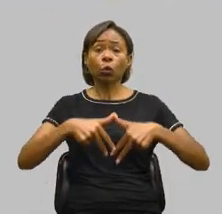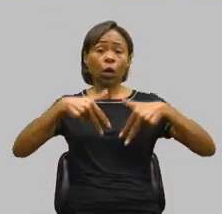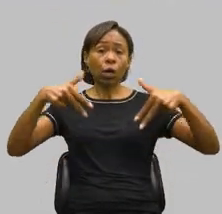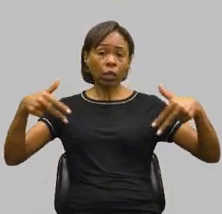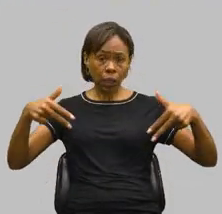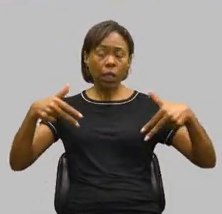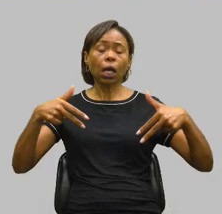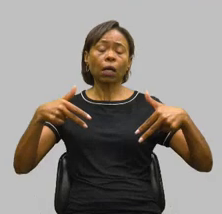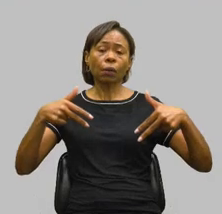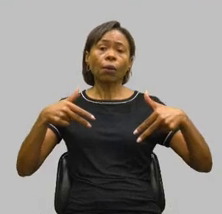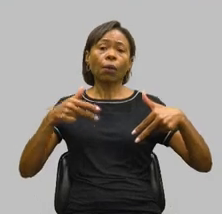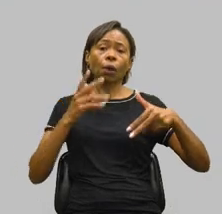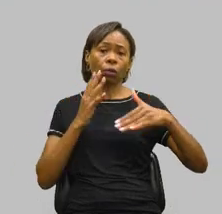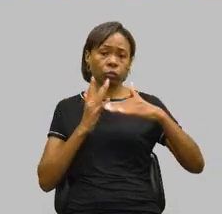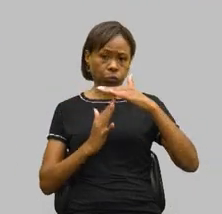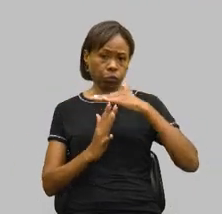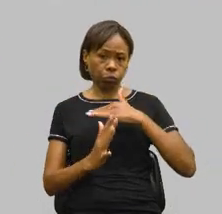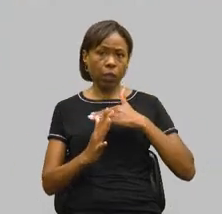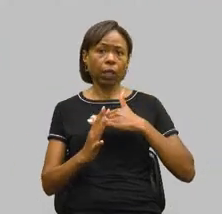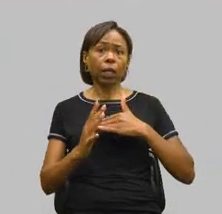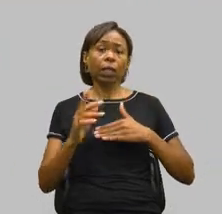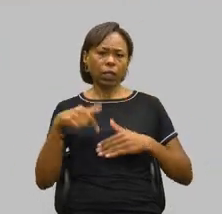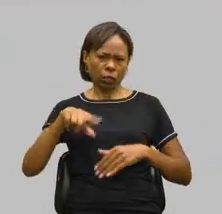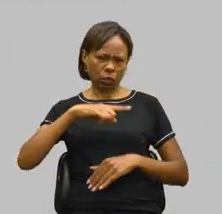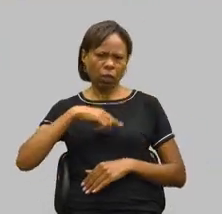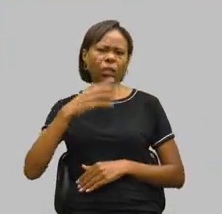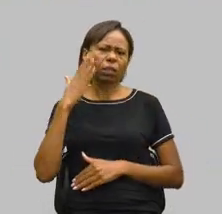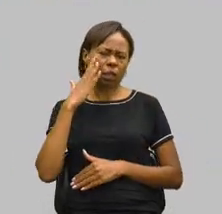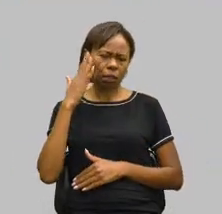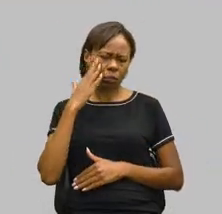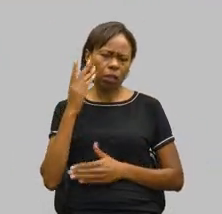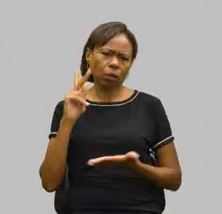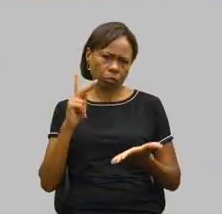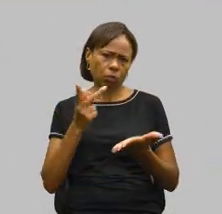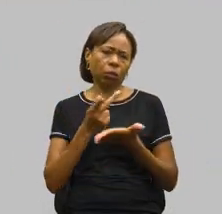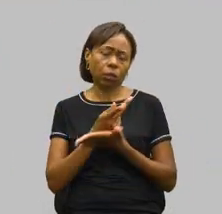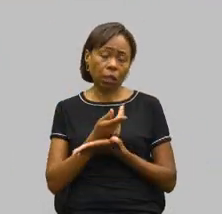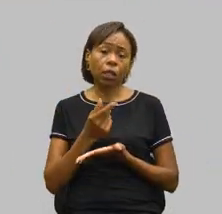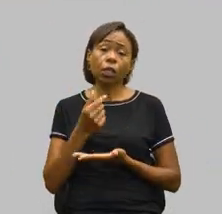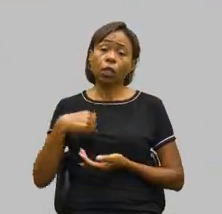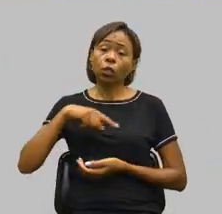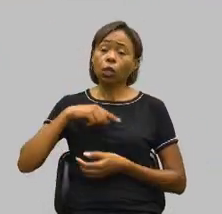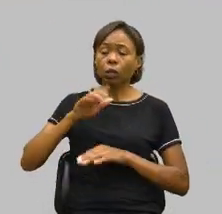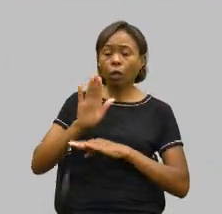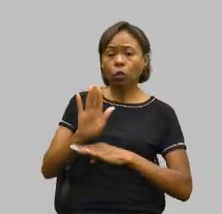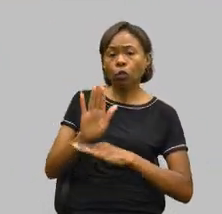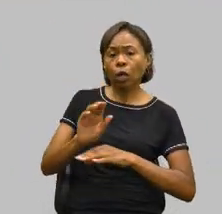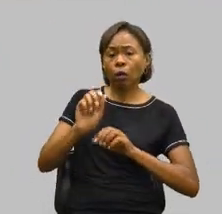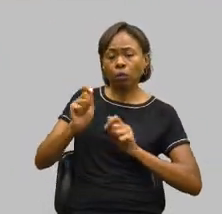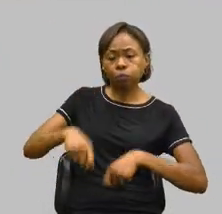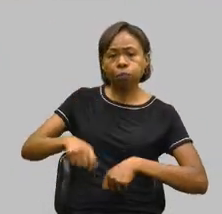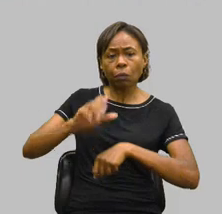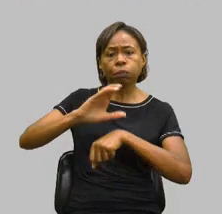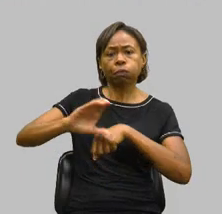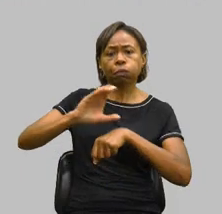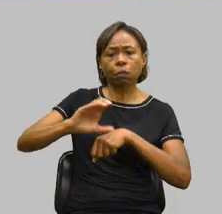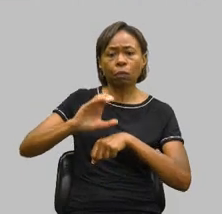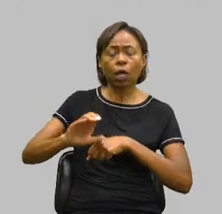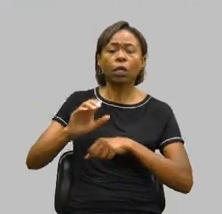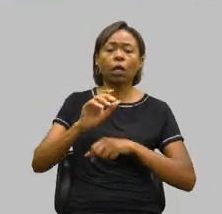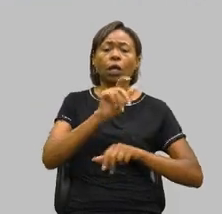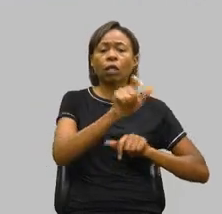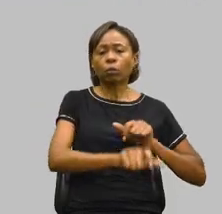também em voga e a gente tá a gente sabe da situação e nós estamos capacitando promovendo a capacitação dos assistentes dos